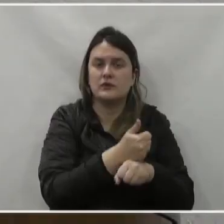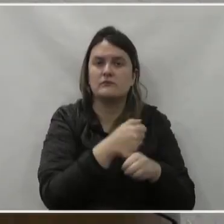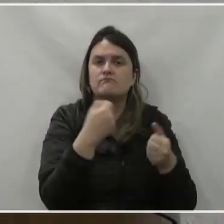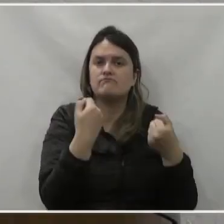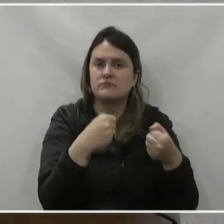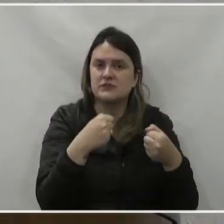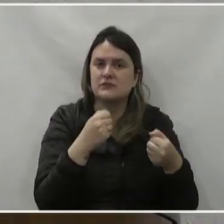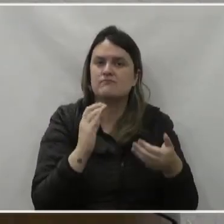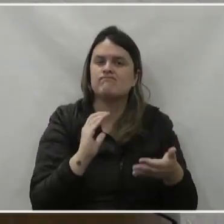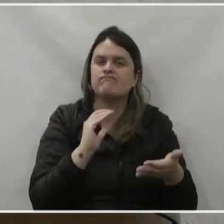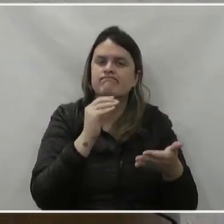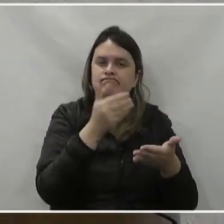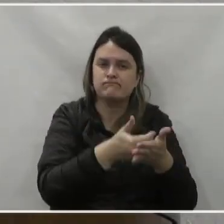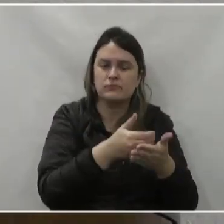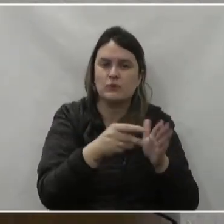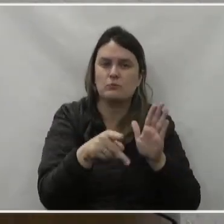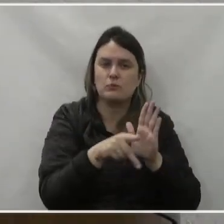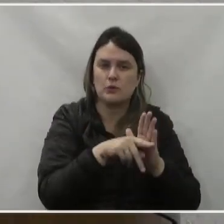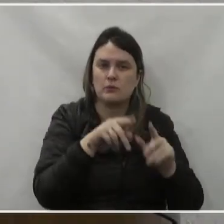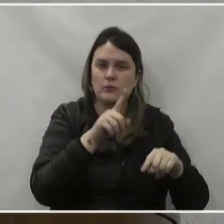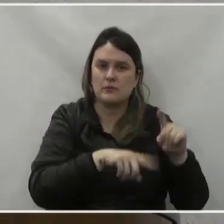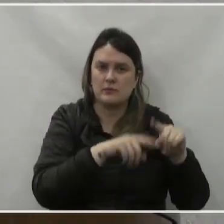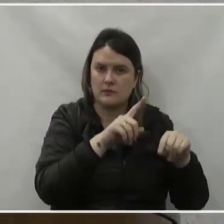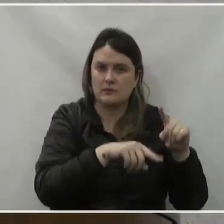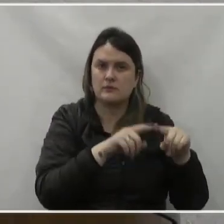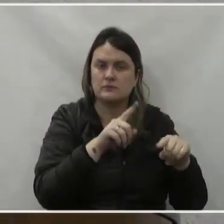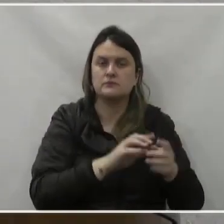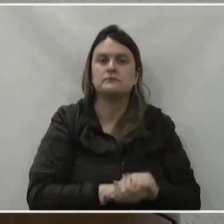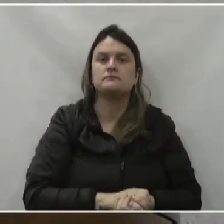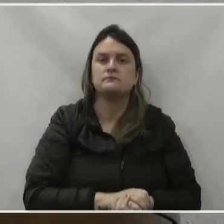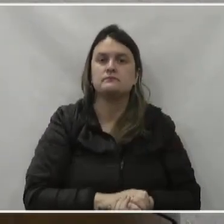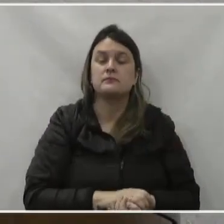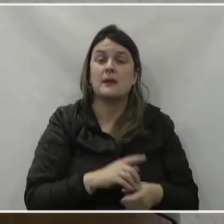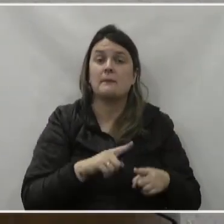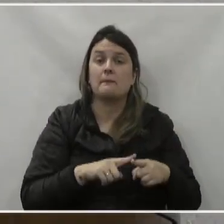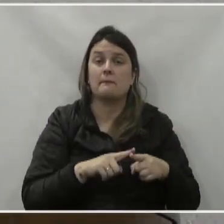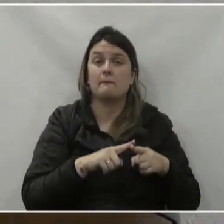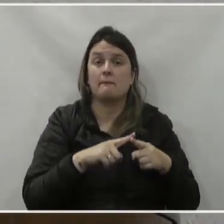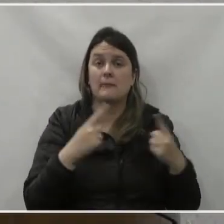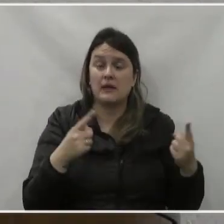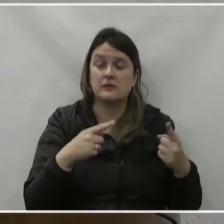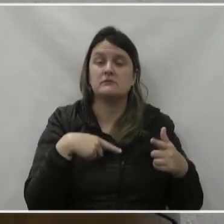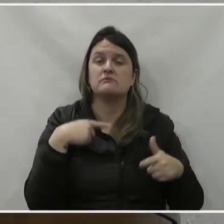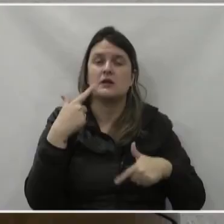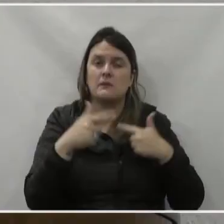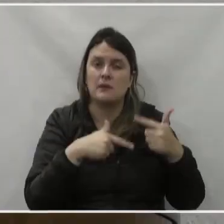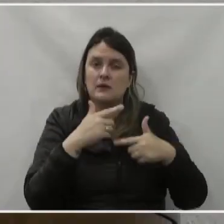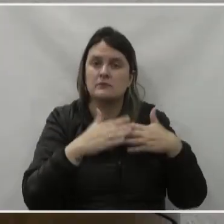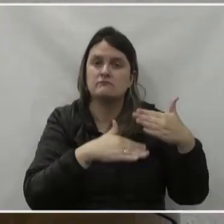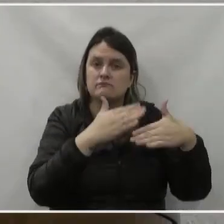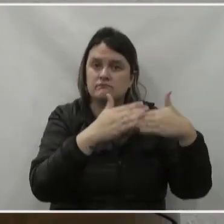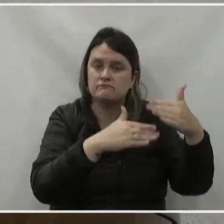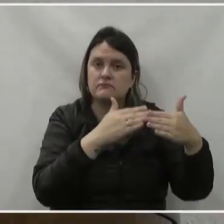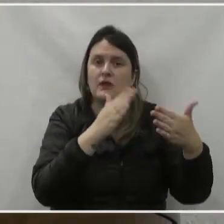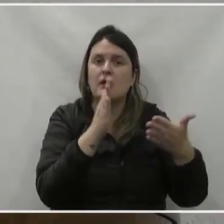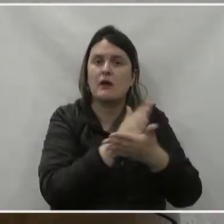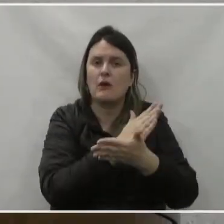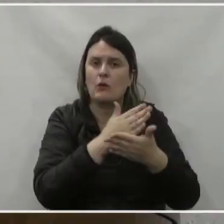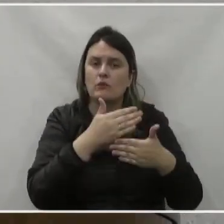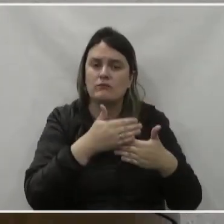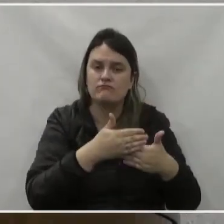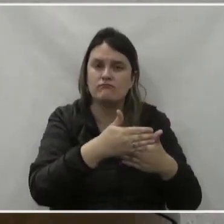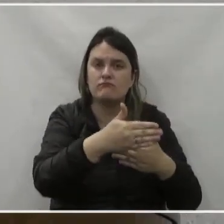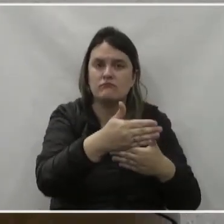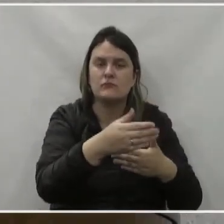precisam investir em seus próprios materiais. Porém, com o trabalho desenvolvido, em algum